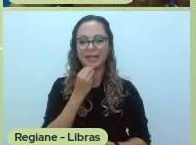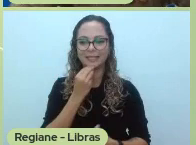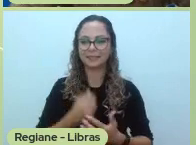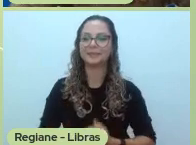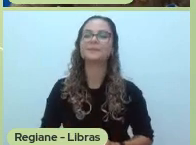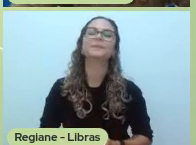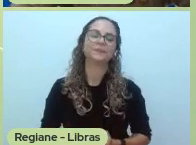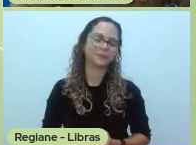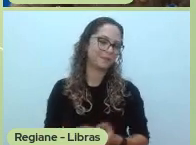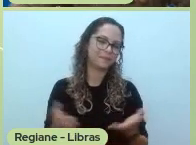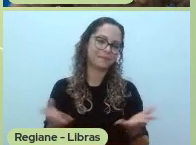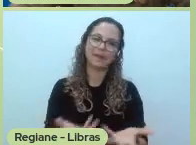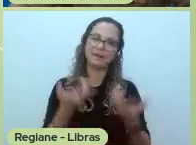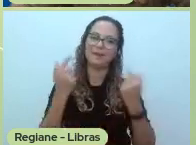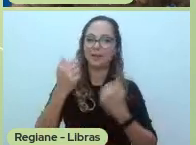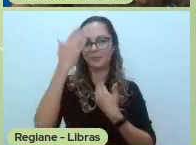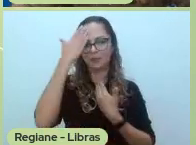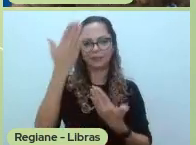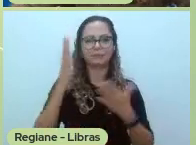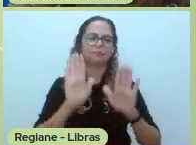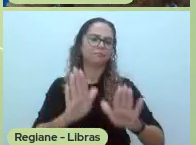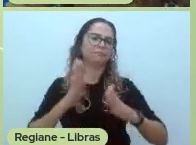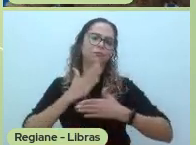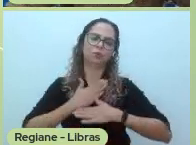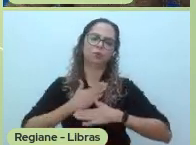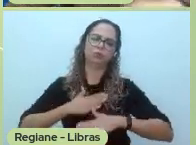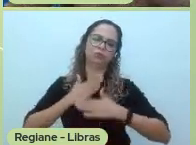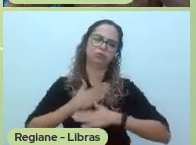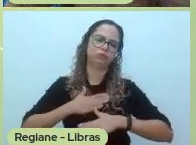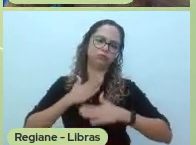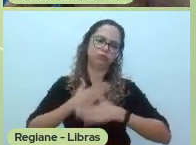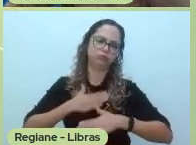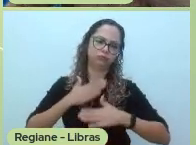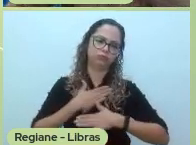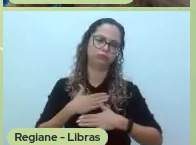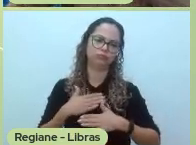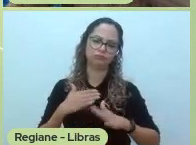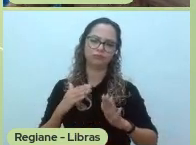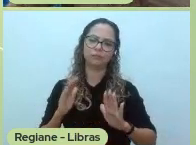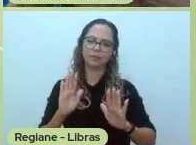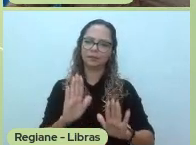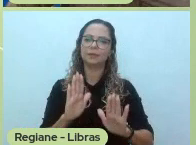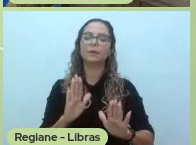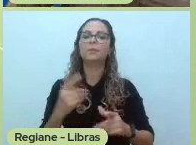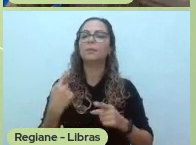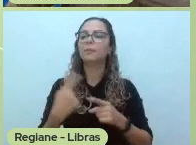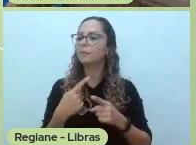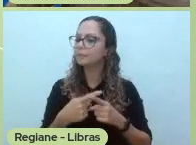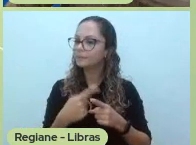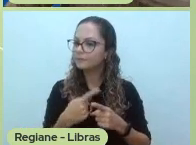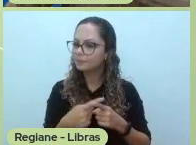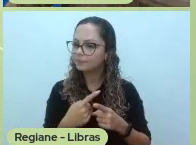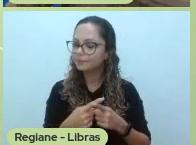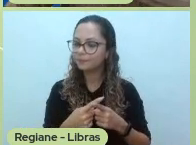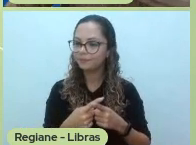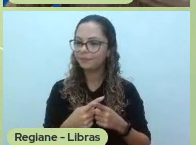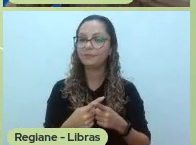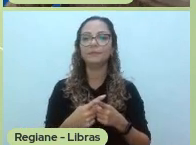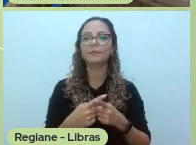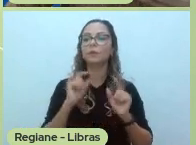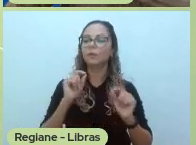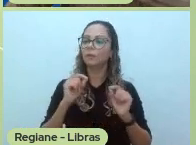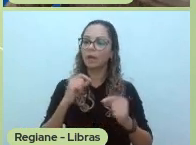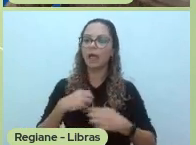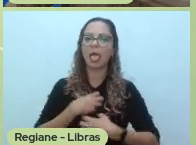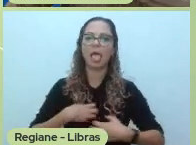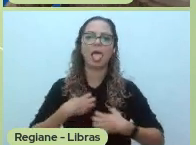Maravilha, obrigado, Manuela. Pode ficar tranquila, a gente não vai falar nada aqui que vá criar nenhum tipo de melindre interno, pelo contrário, acho que